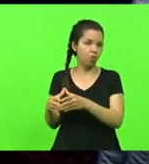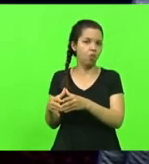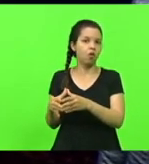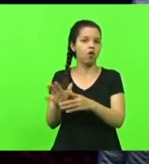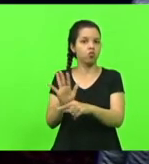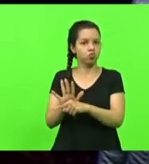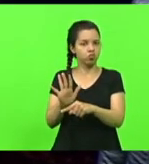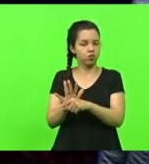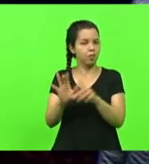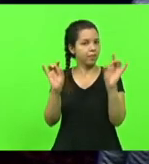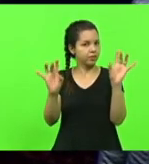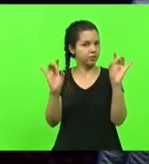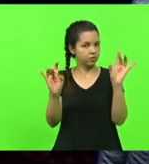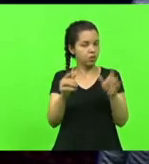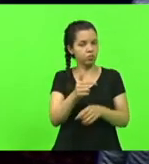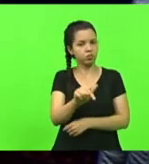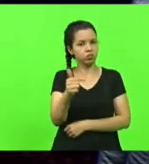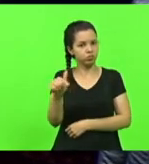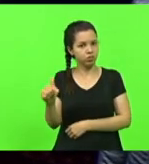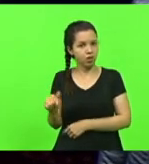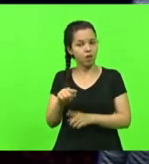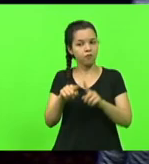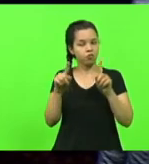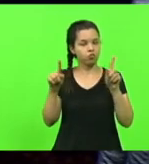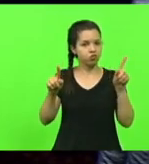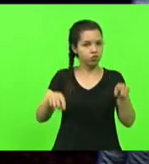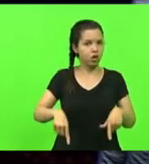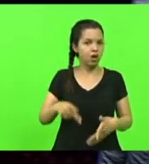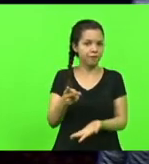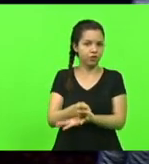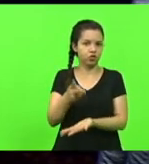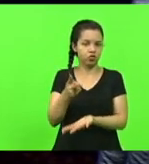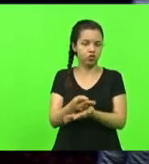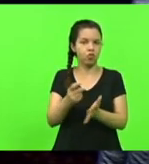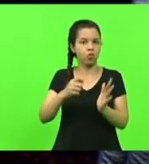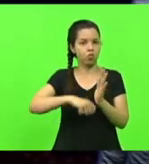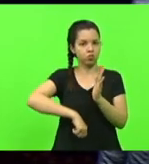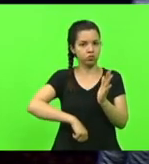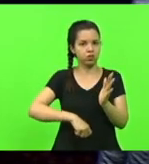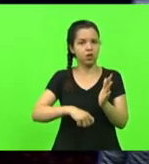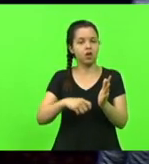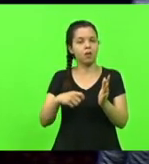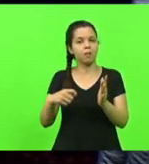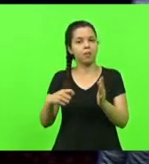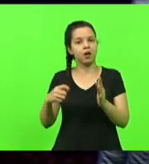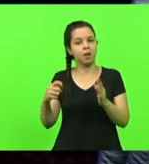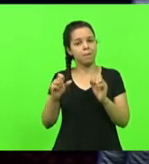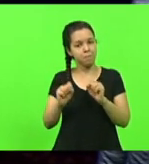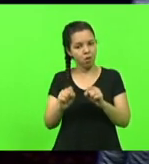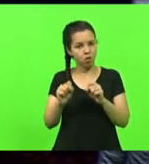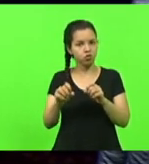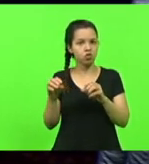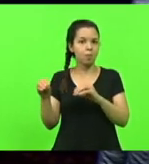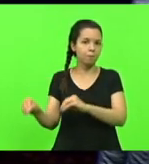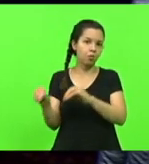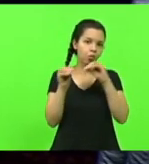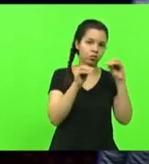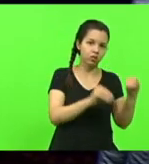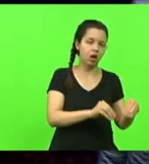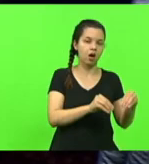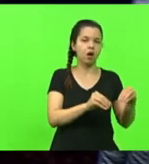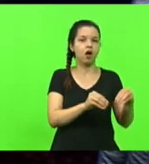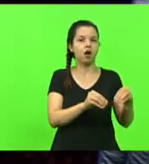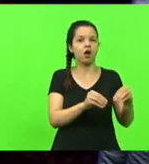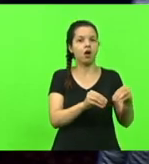especial a não ser funcionários efetivos e concursados para migrarem para esse plano, que vai trazer um